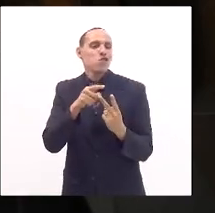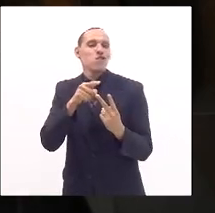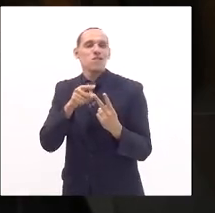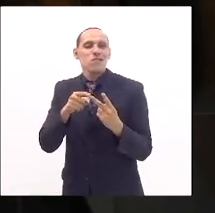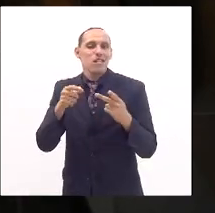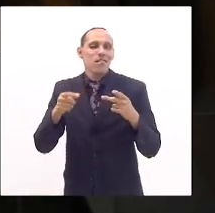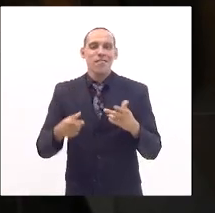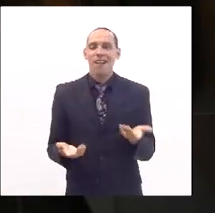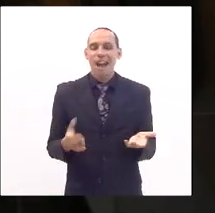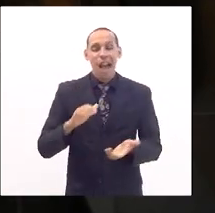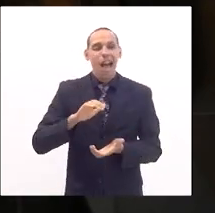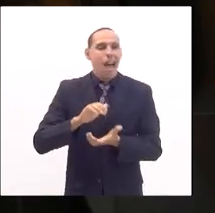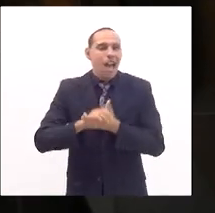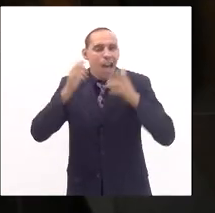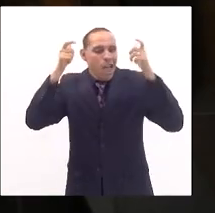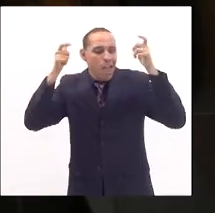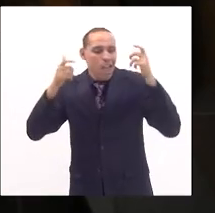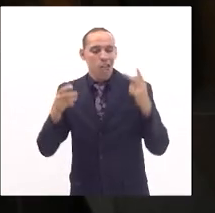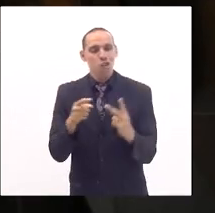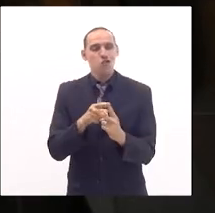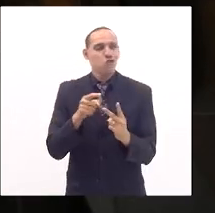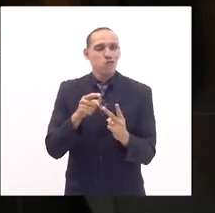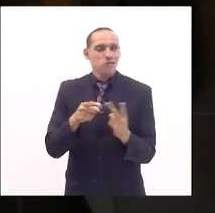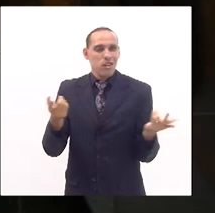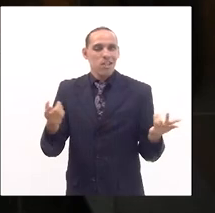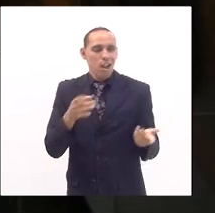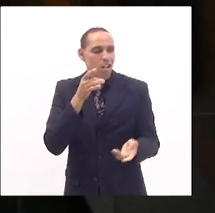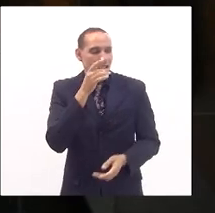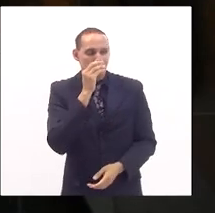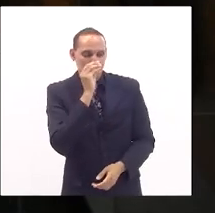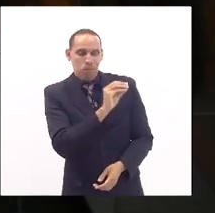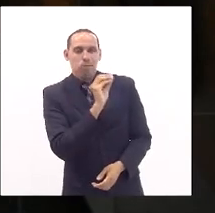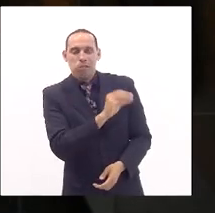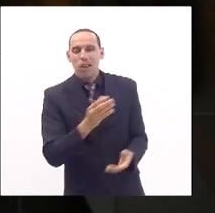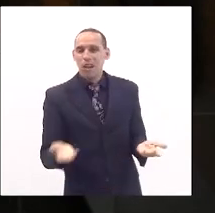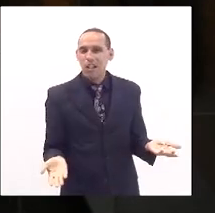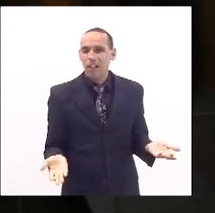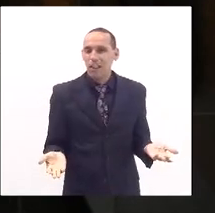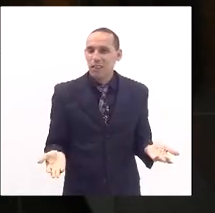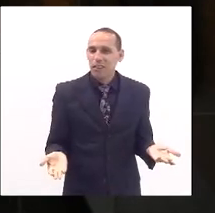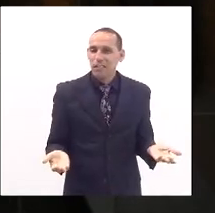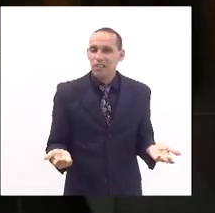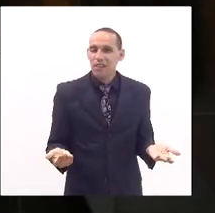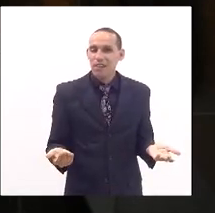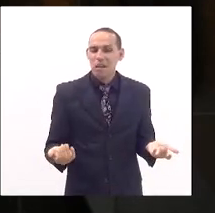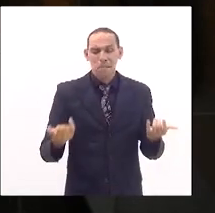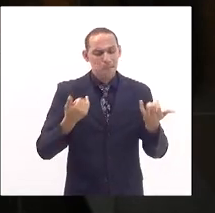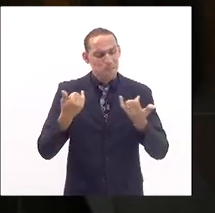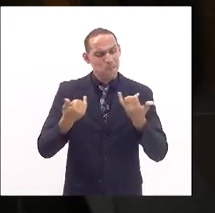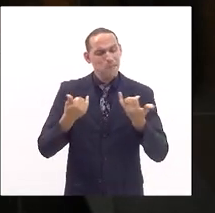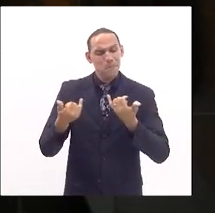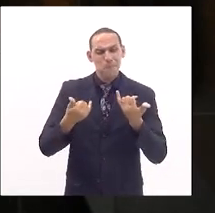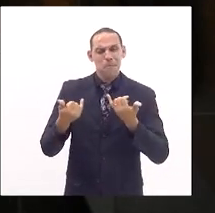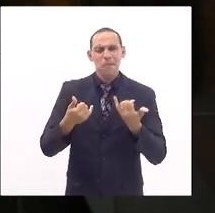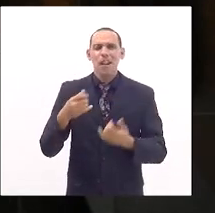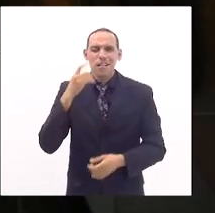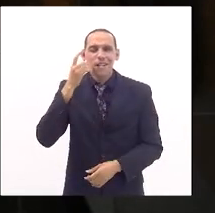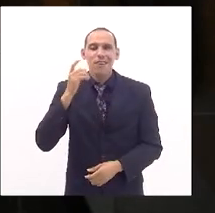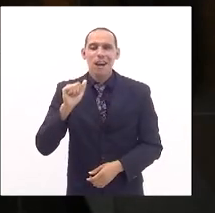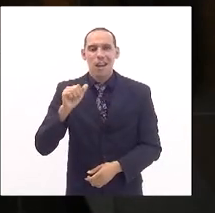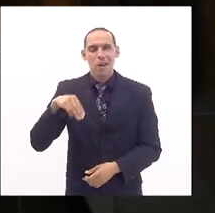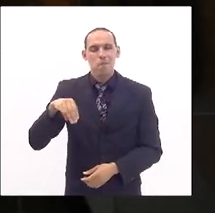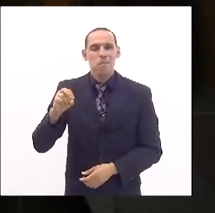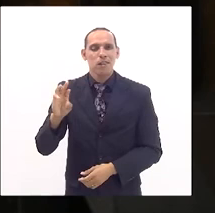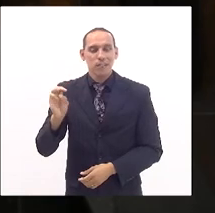com os moradores de Araruama eu vou eu Eu Tenho recebido Deputado Rodrigo Marinho